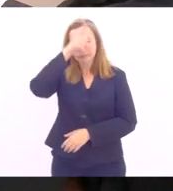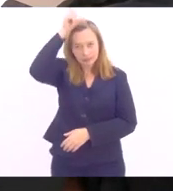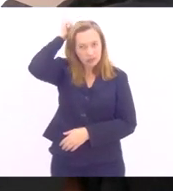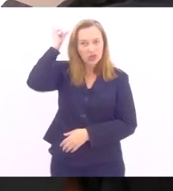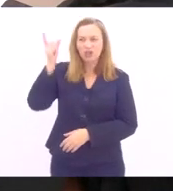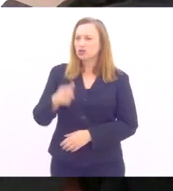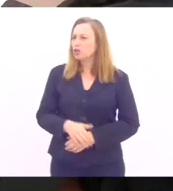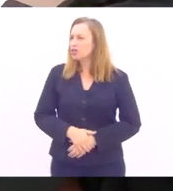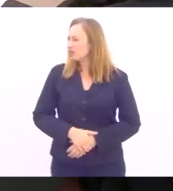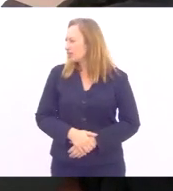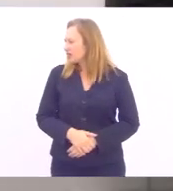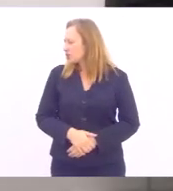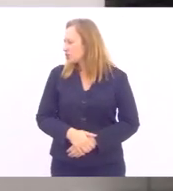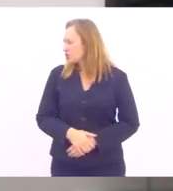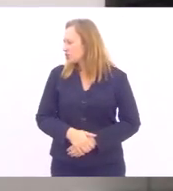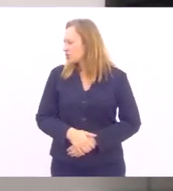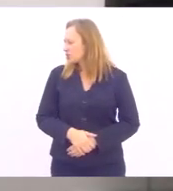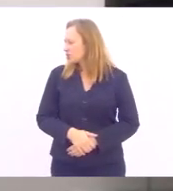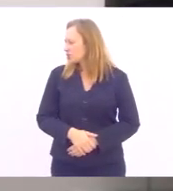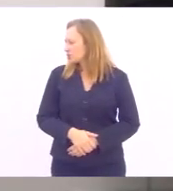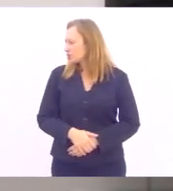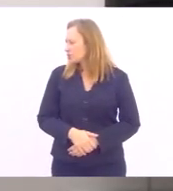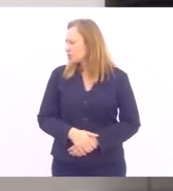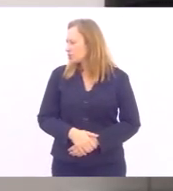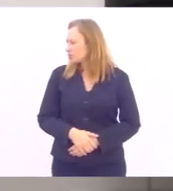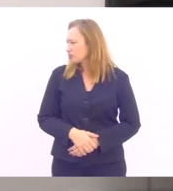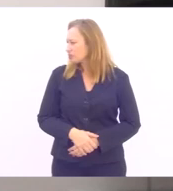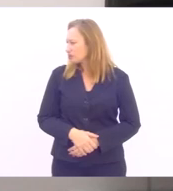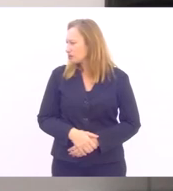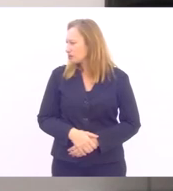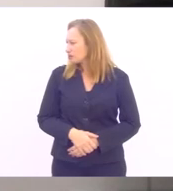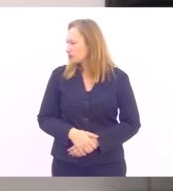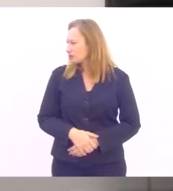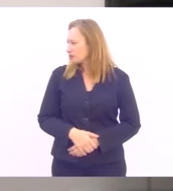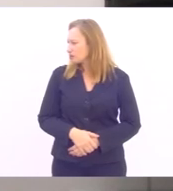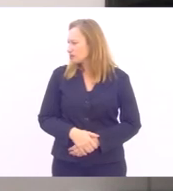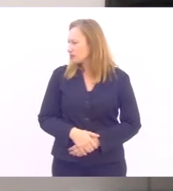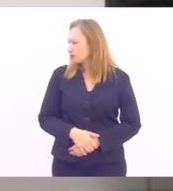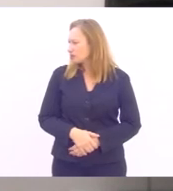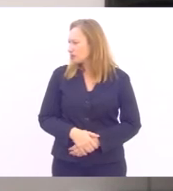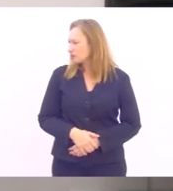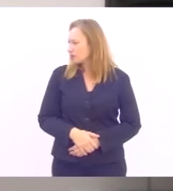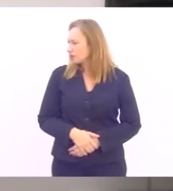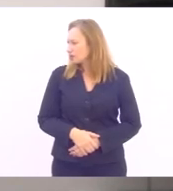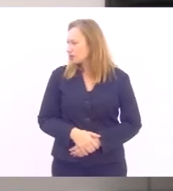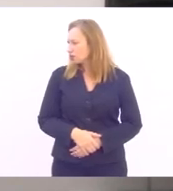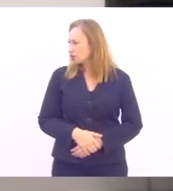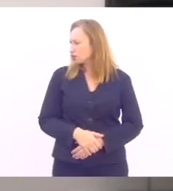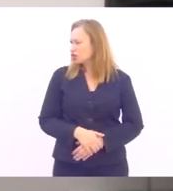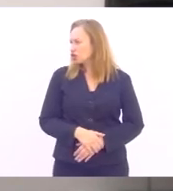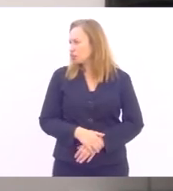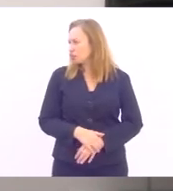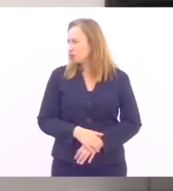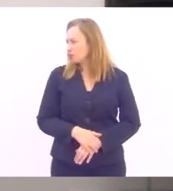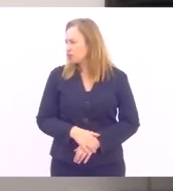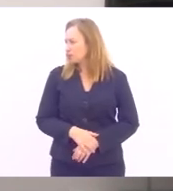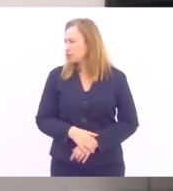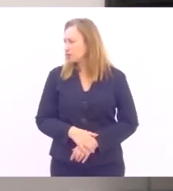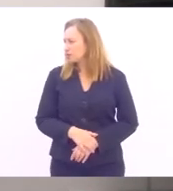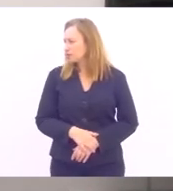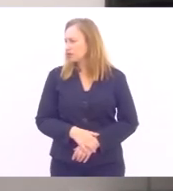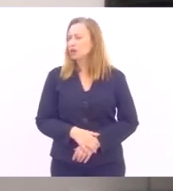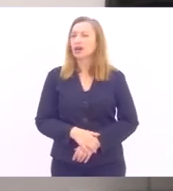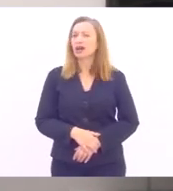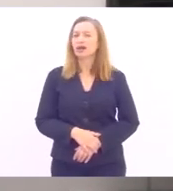que se incorporou e é coautor do projeto. Temos aqui a nossa companheira Renata Souza e o Valdec Carneiro, nosso companheiro